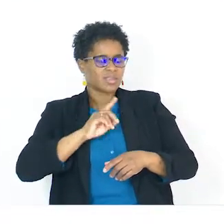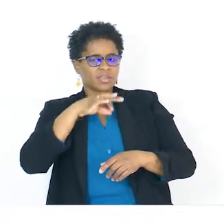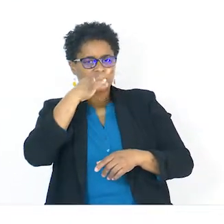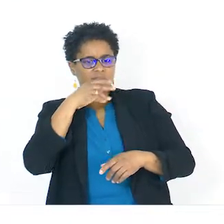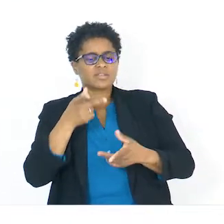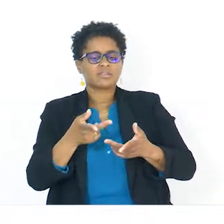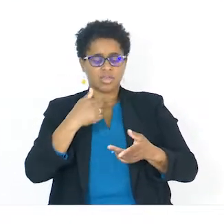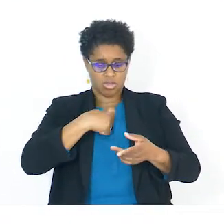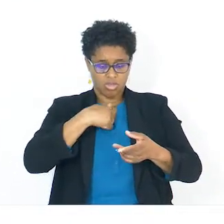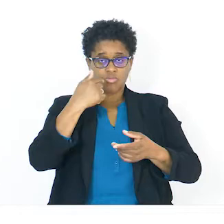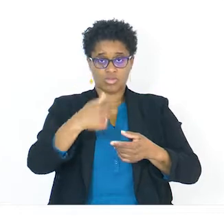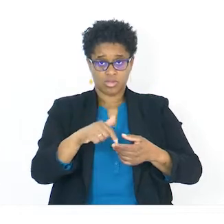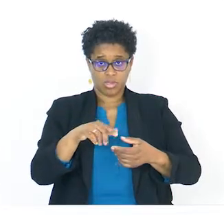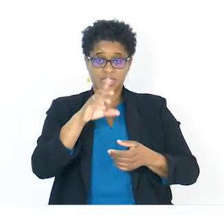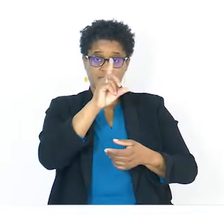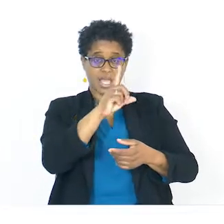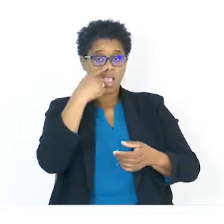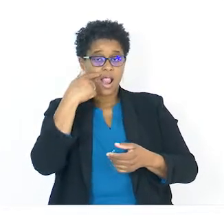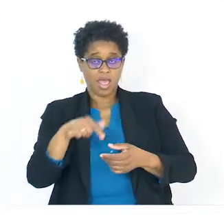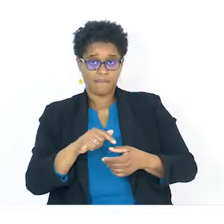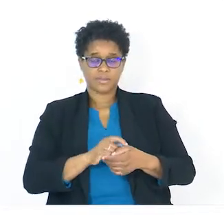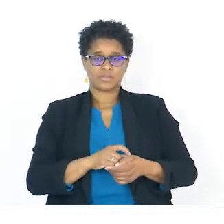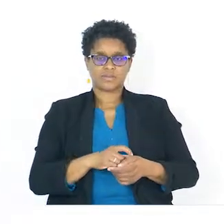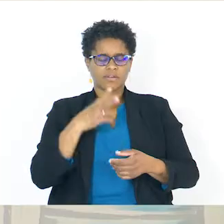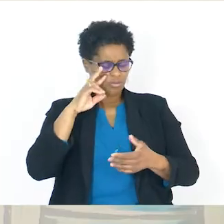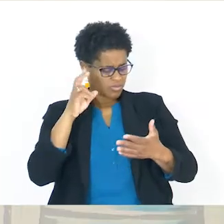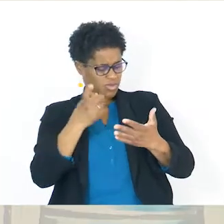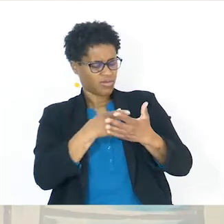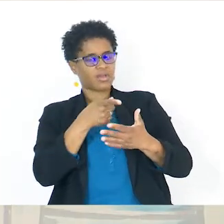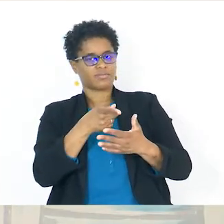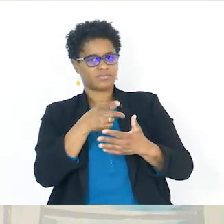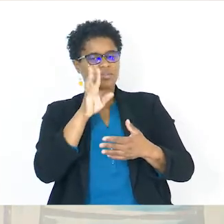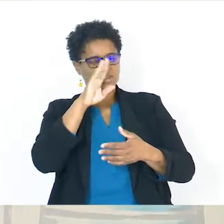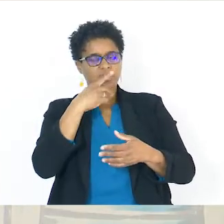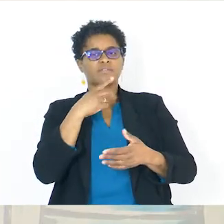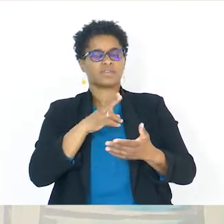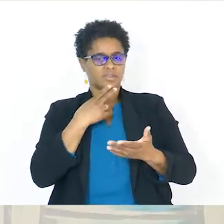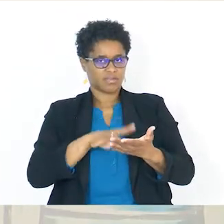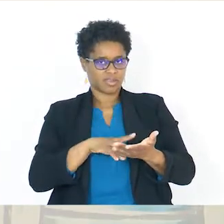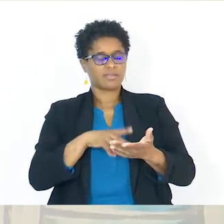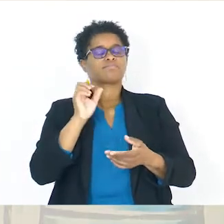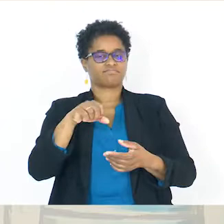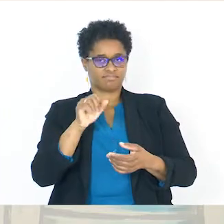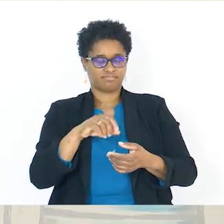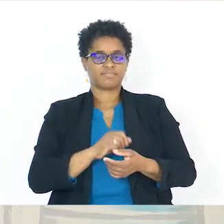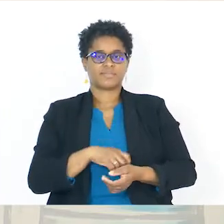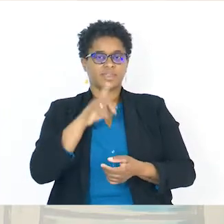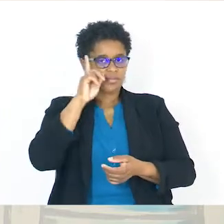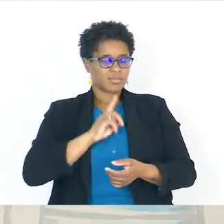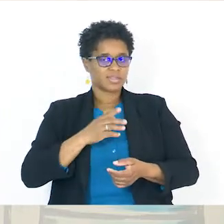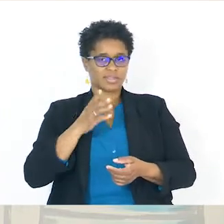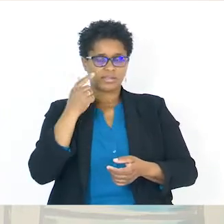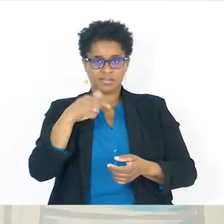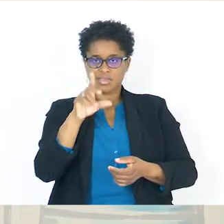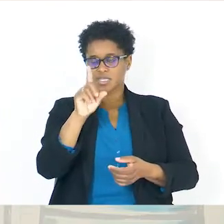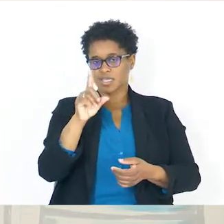seguinte: eu tenho 6 lápis. Vamos observar aqui. Isso é verdade? É, a menina